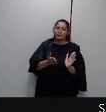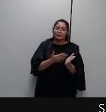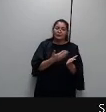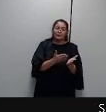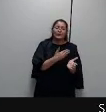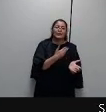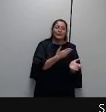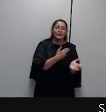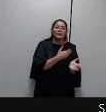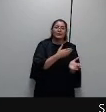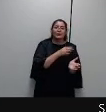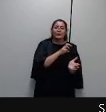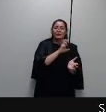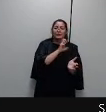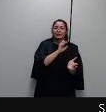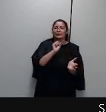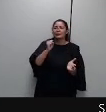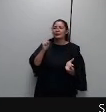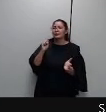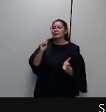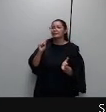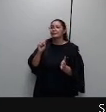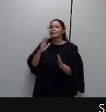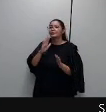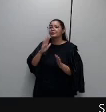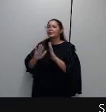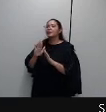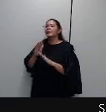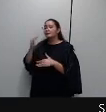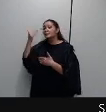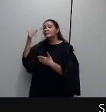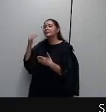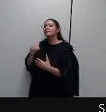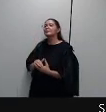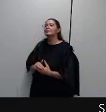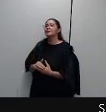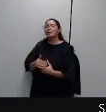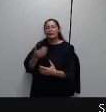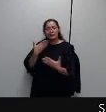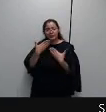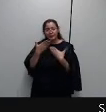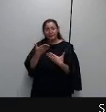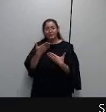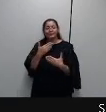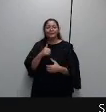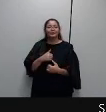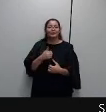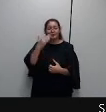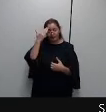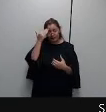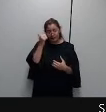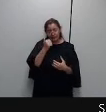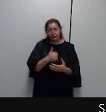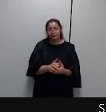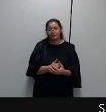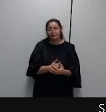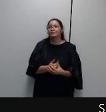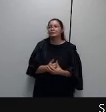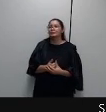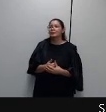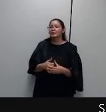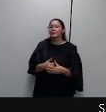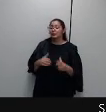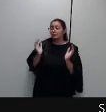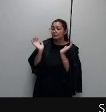sim só porque eu vou proclamar então muito obrigado trump e ainda vou proclamar então é que a turma